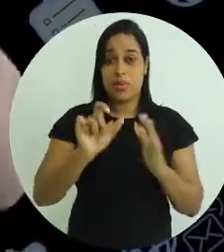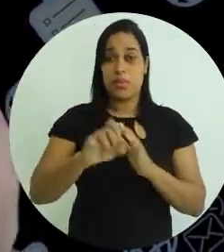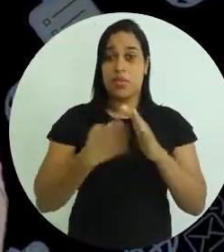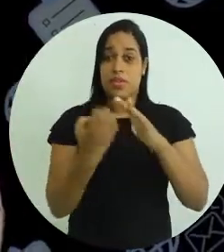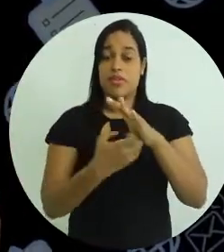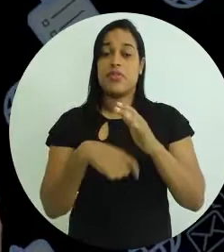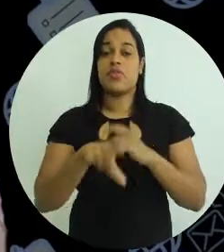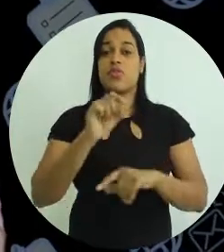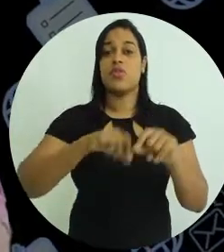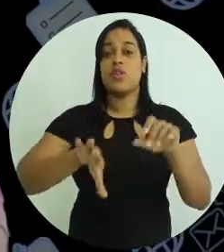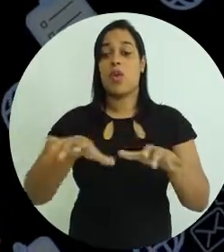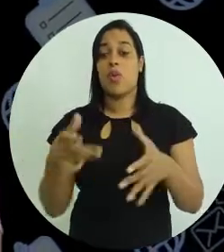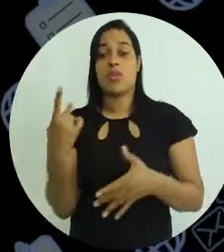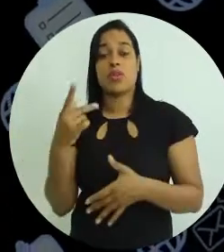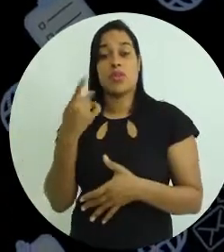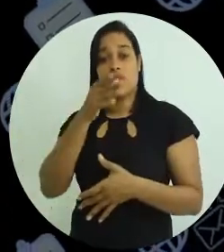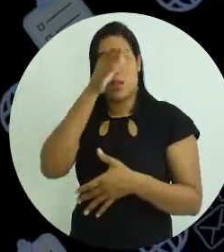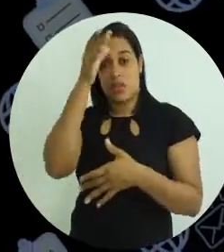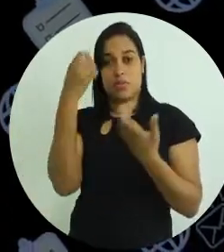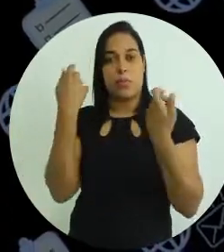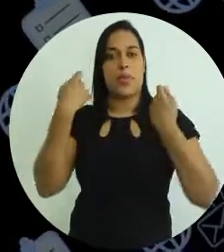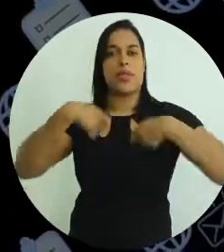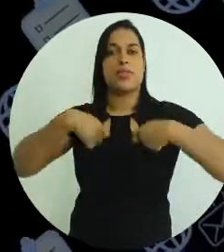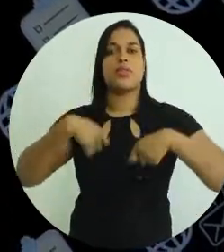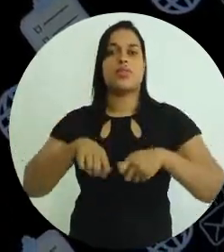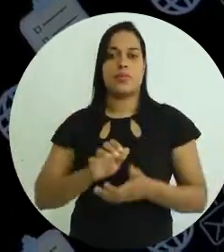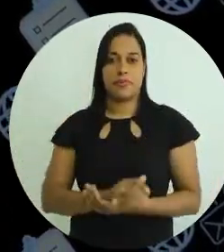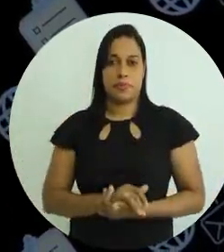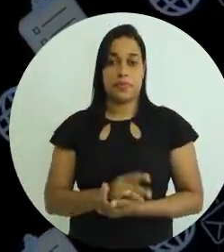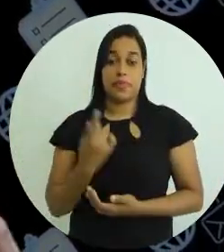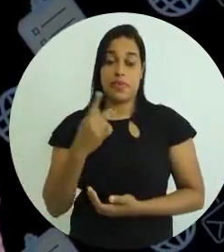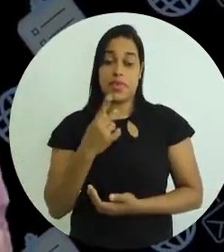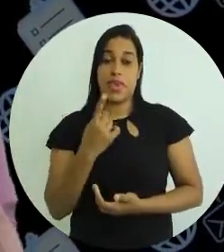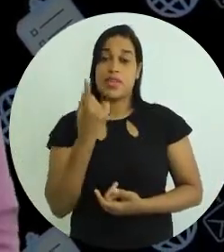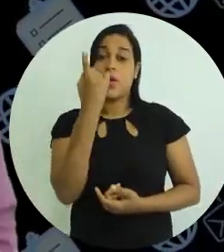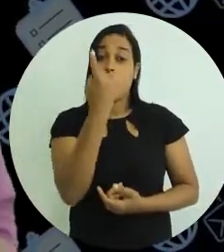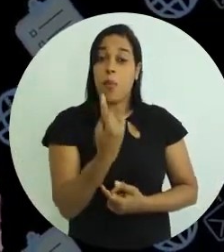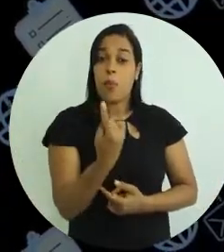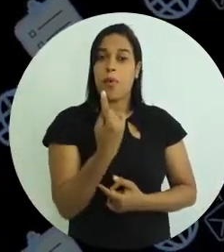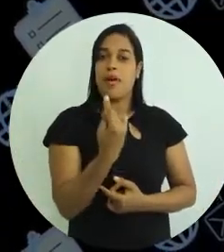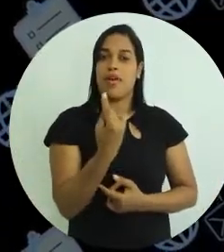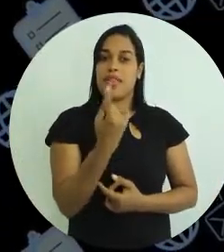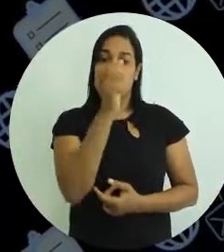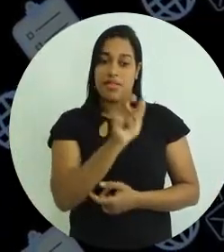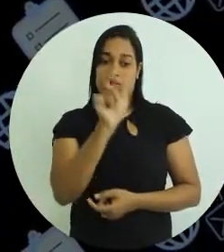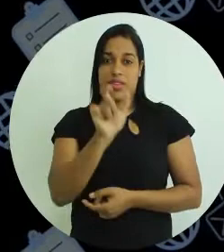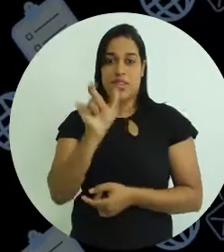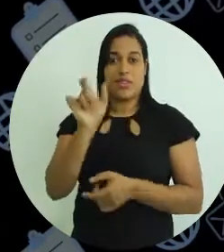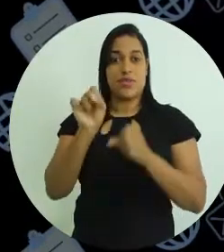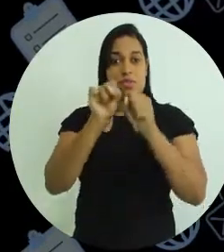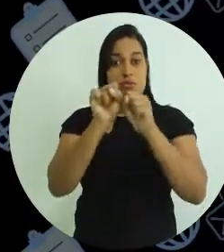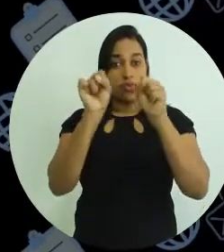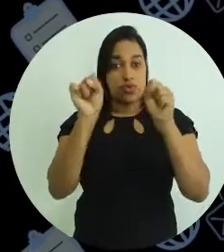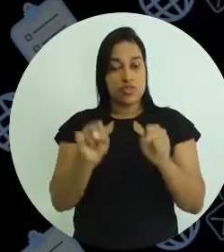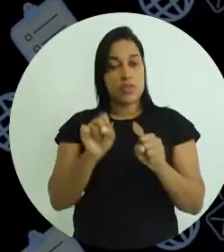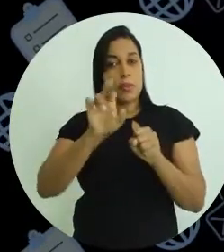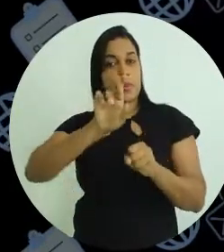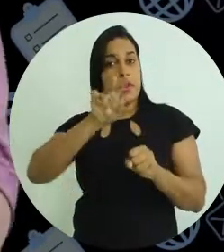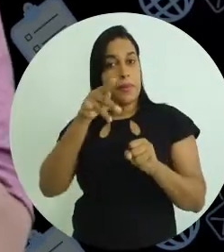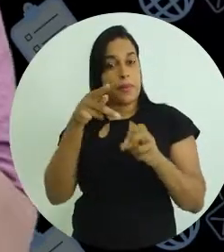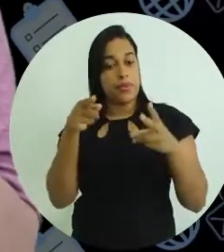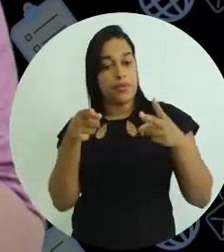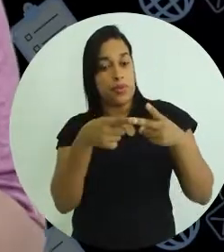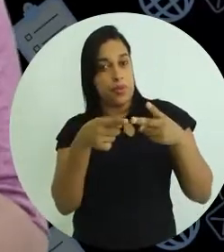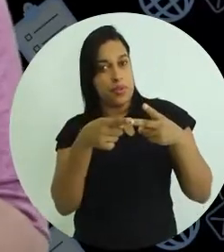escolher quais são aqueles que elas precisam. Então essa, gente, é uma das características dos sistemas ERPs. Vamos lá. Até agora a gente viu